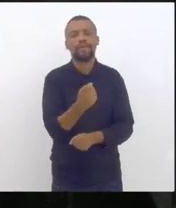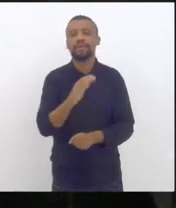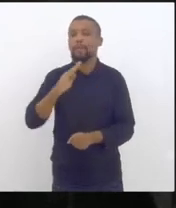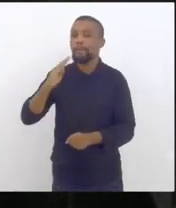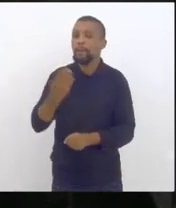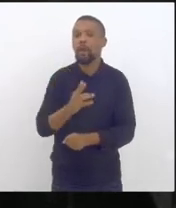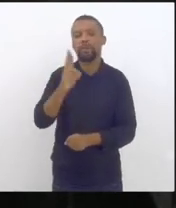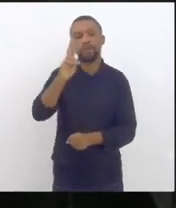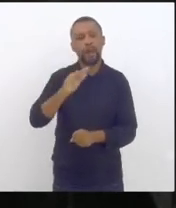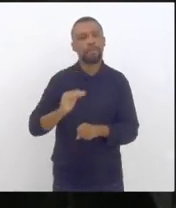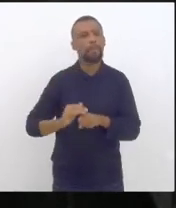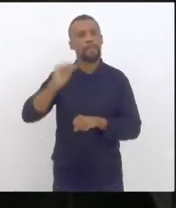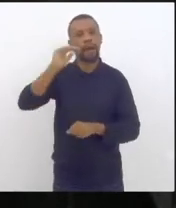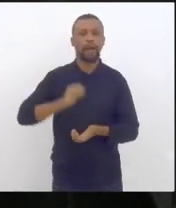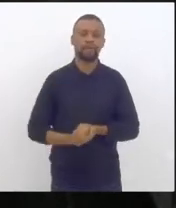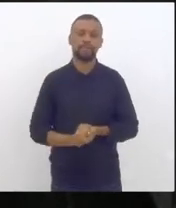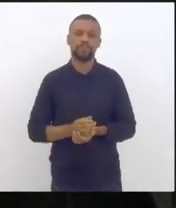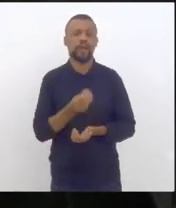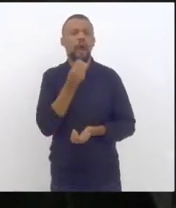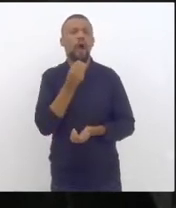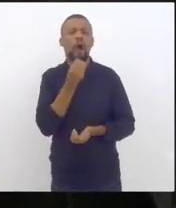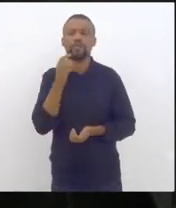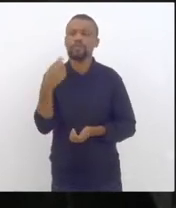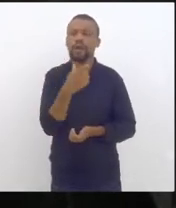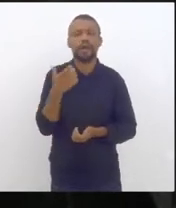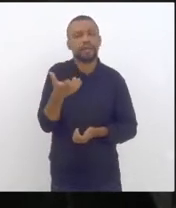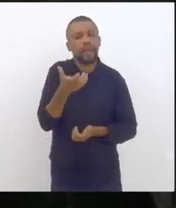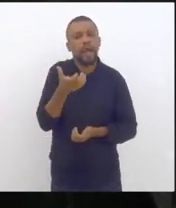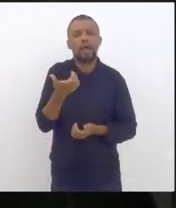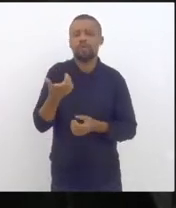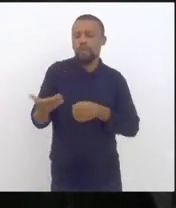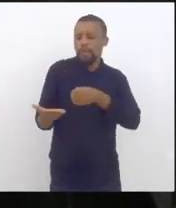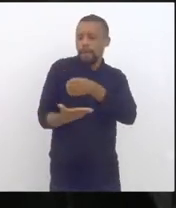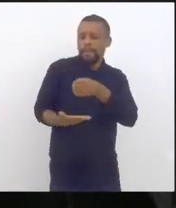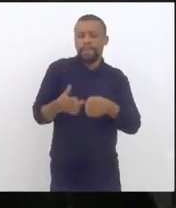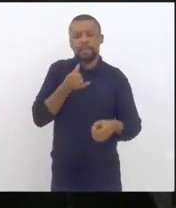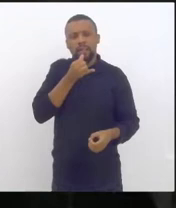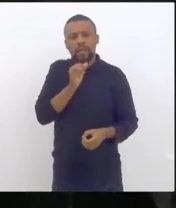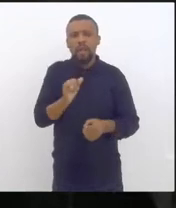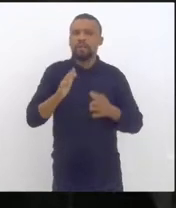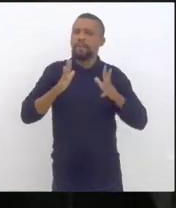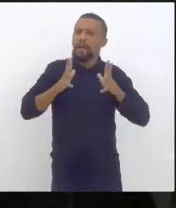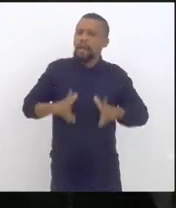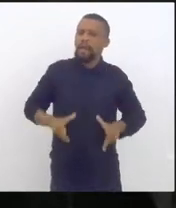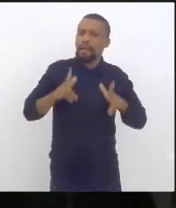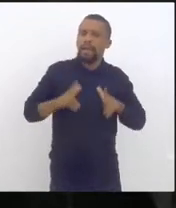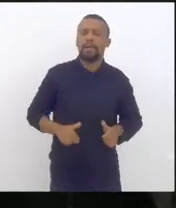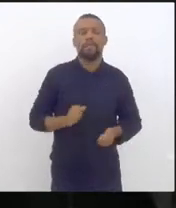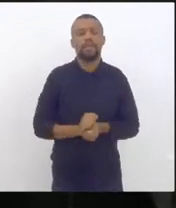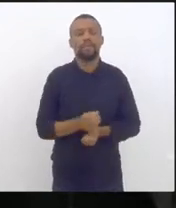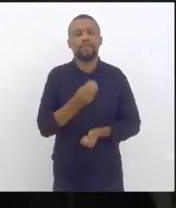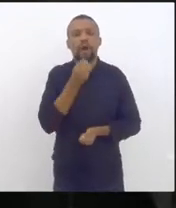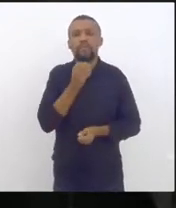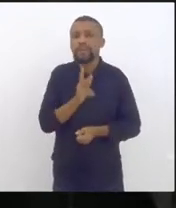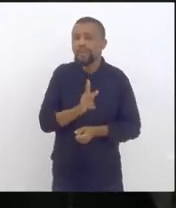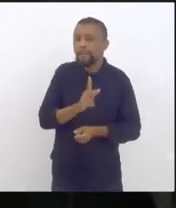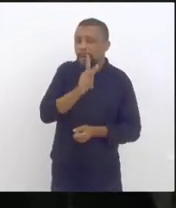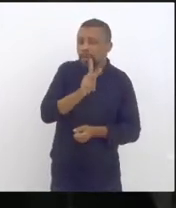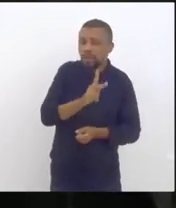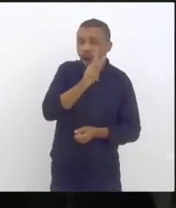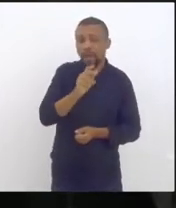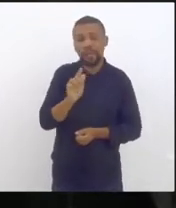É claro que nós queremos uma matriz energética mais limpa claro que petróleo gás